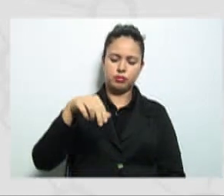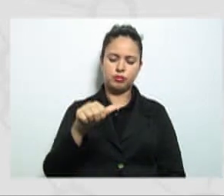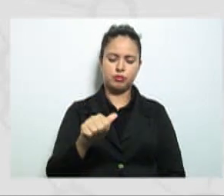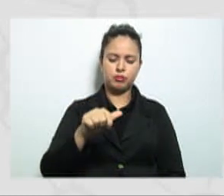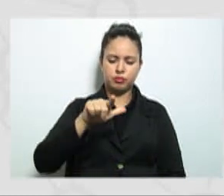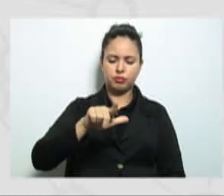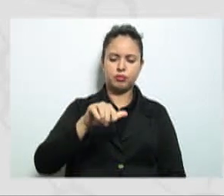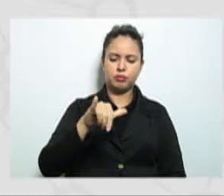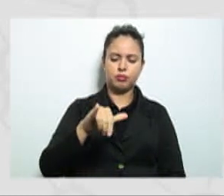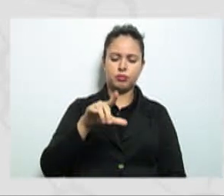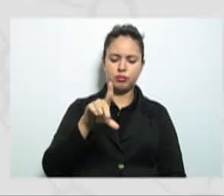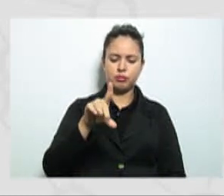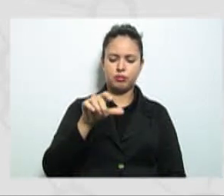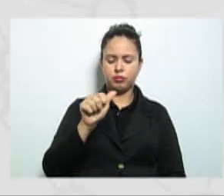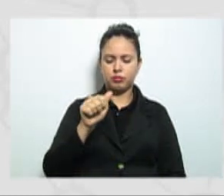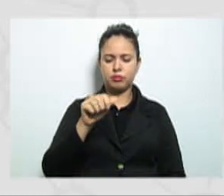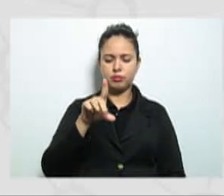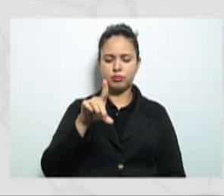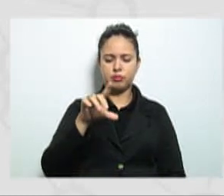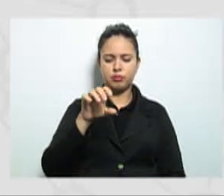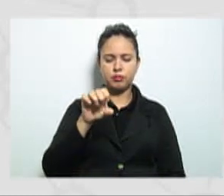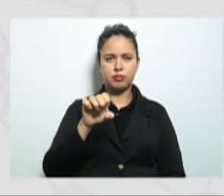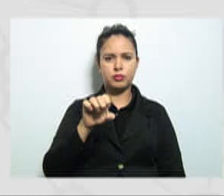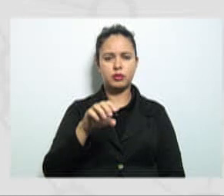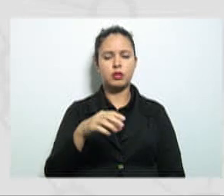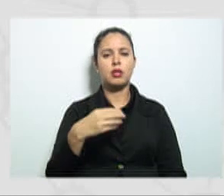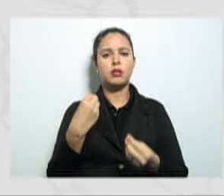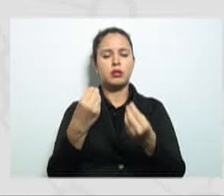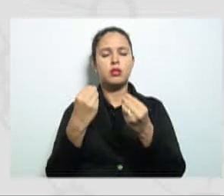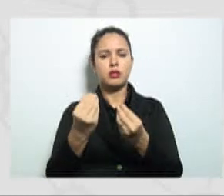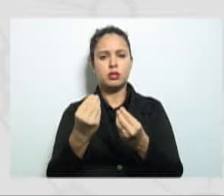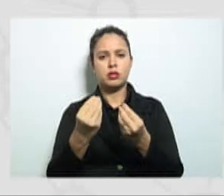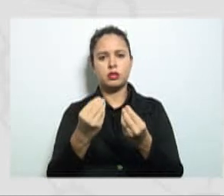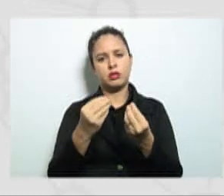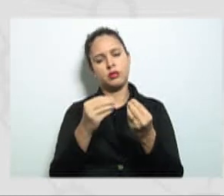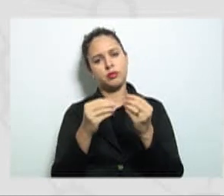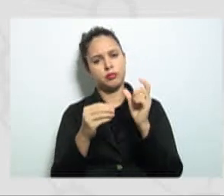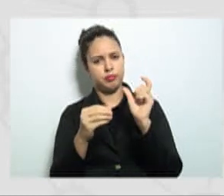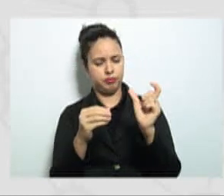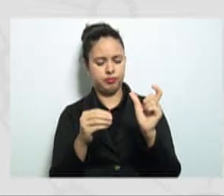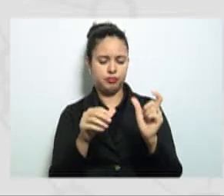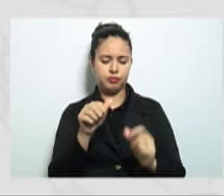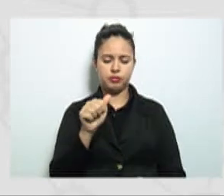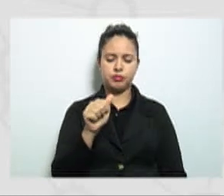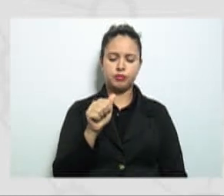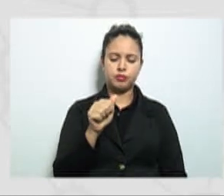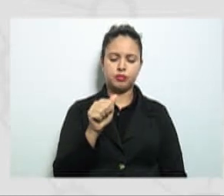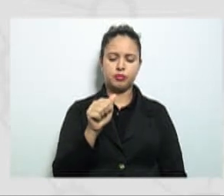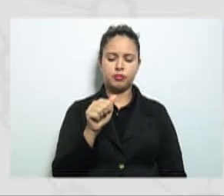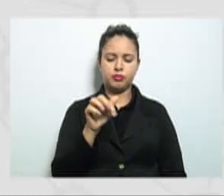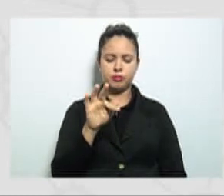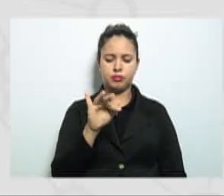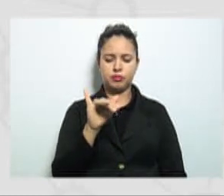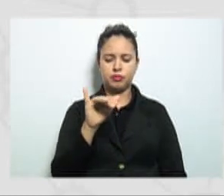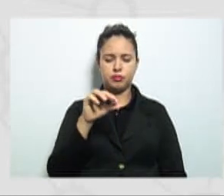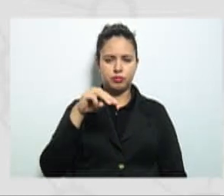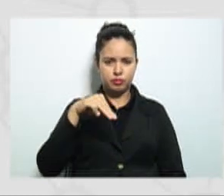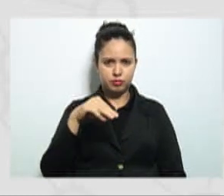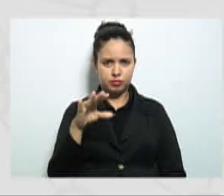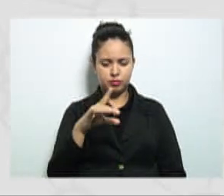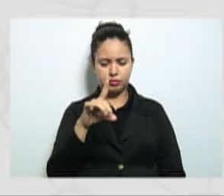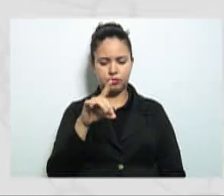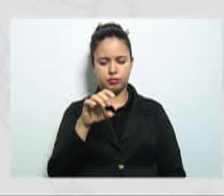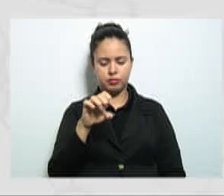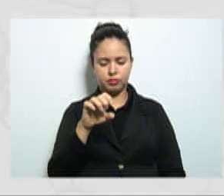são para que, a fim de que, com o objetivo de. Por exemplo, a fim de tirar boas